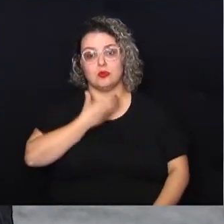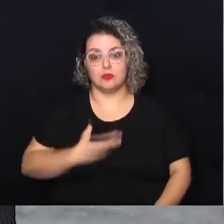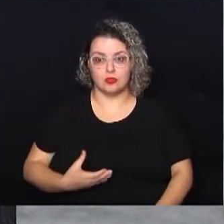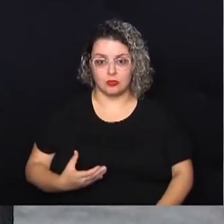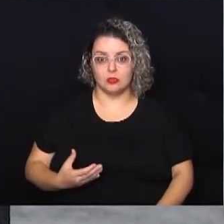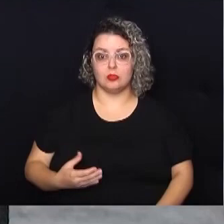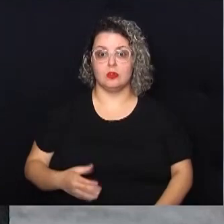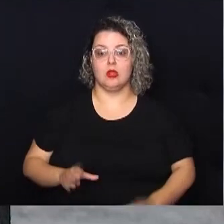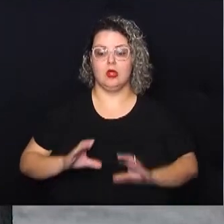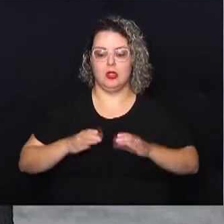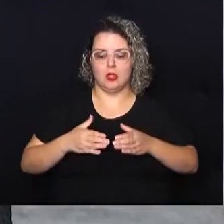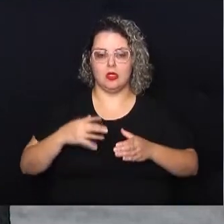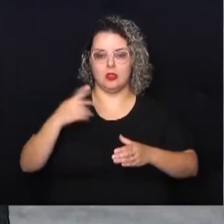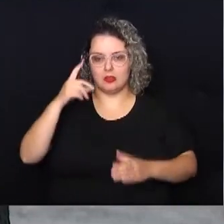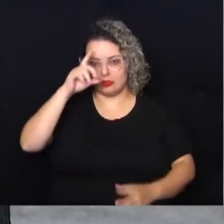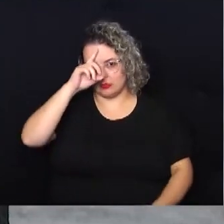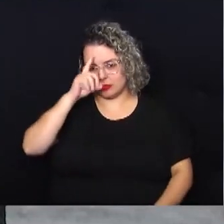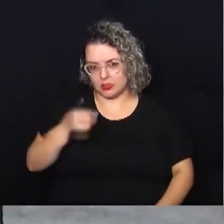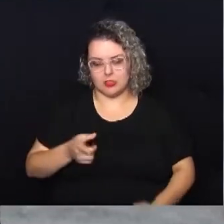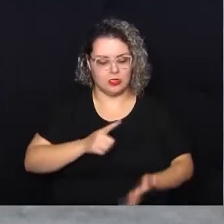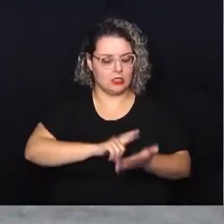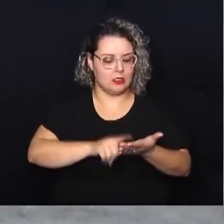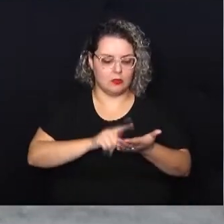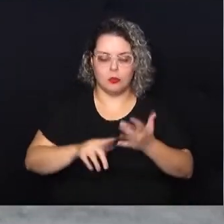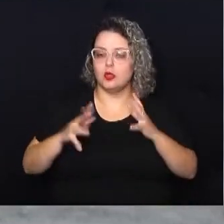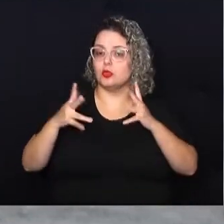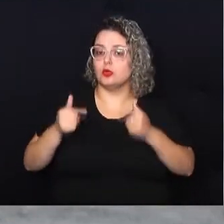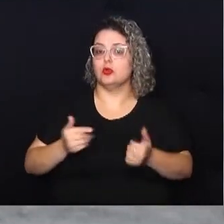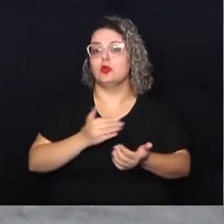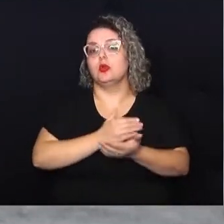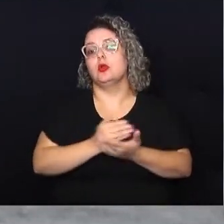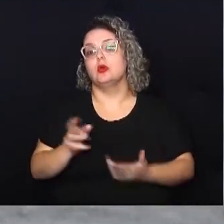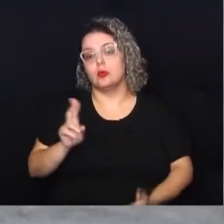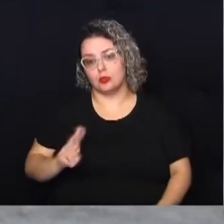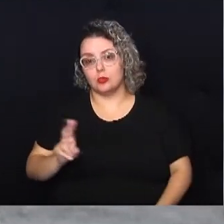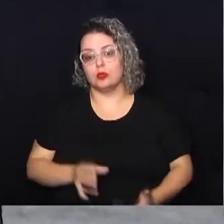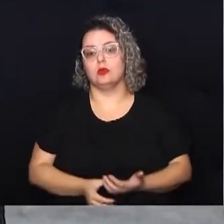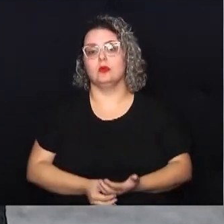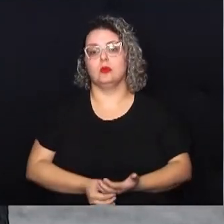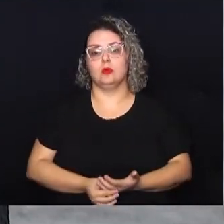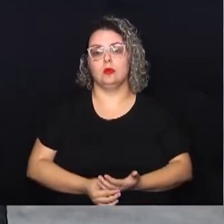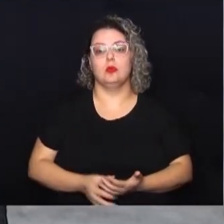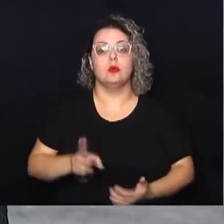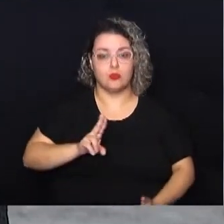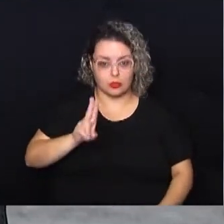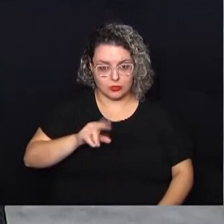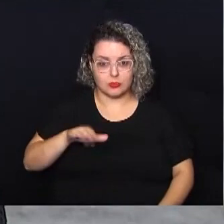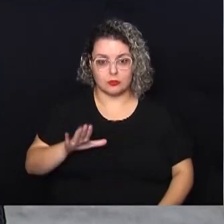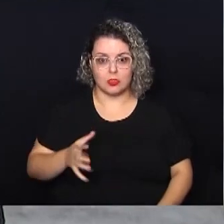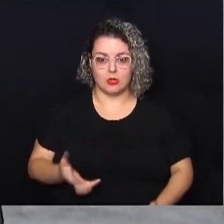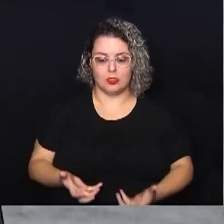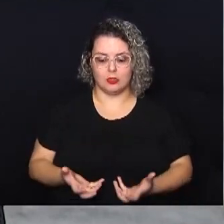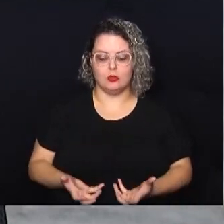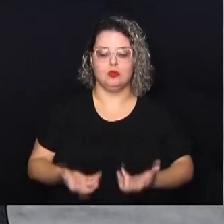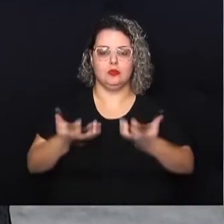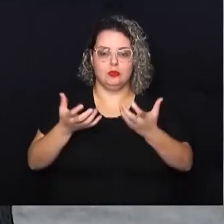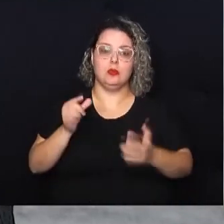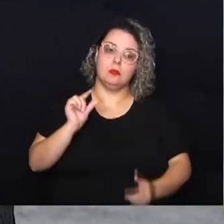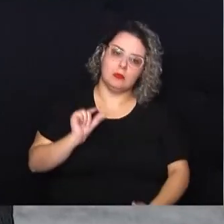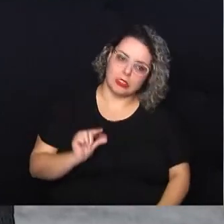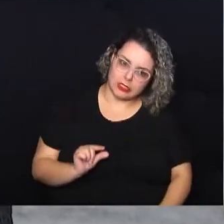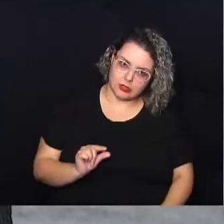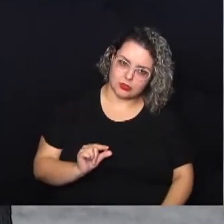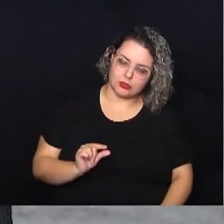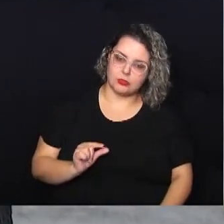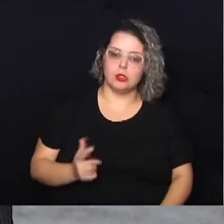a equipe, limparam tudo, aí a gente começou a usar mais. Aí o mato começou a crescer menos. Aí